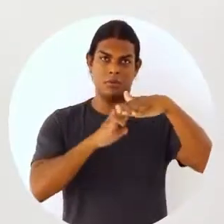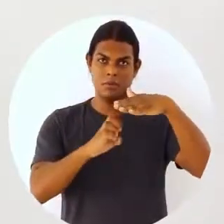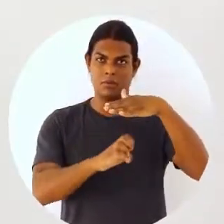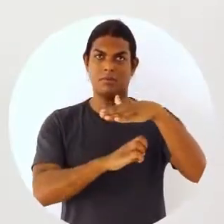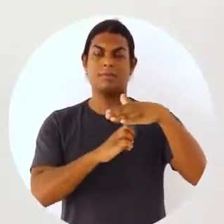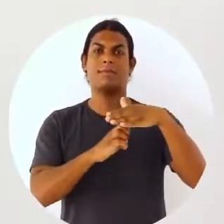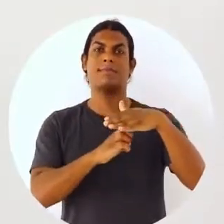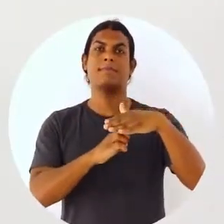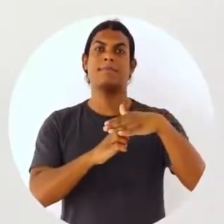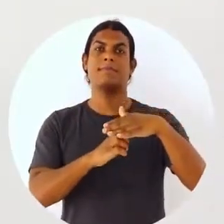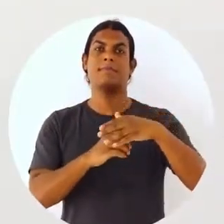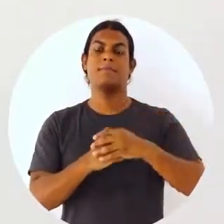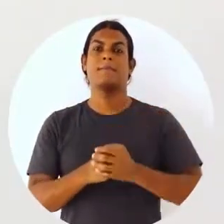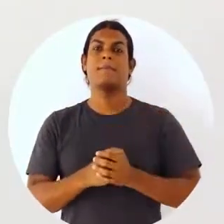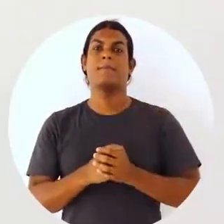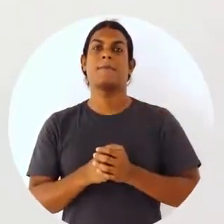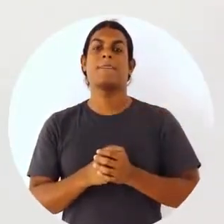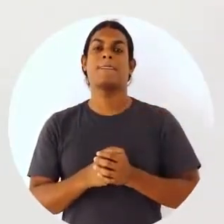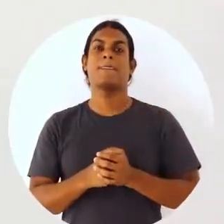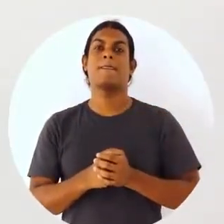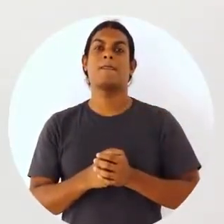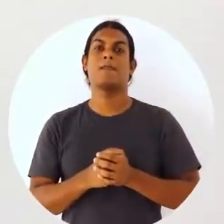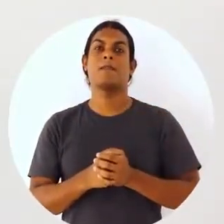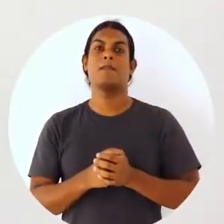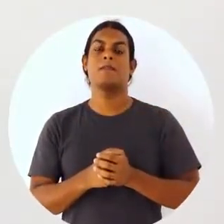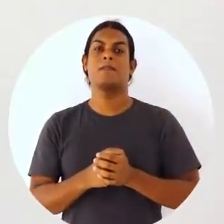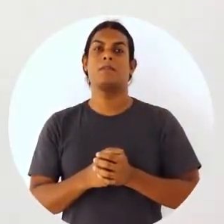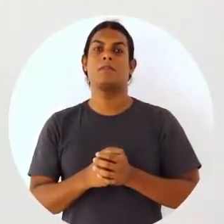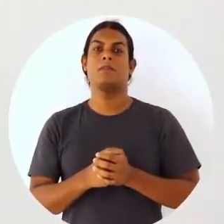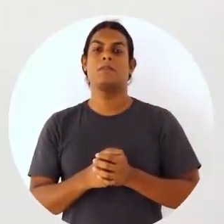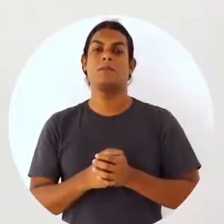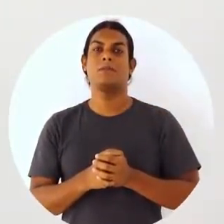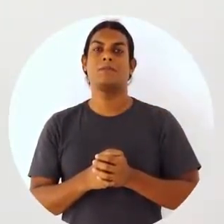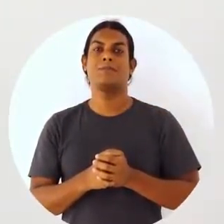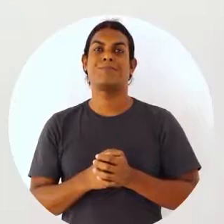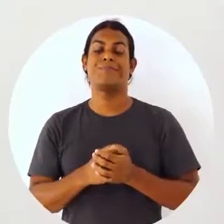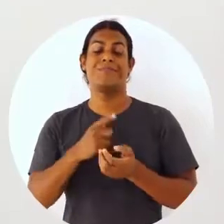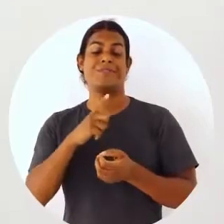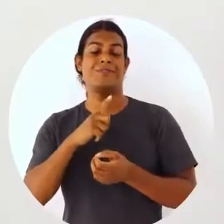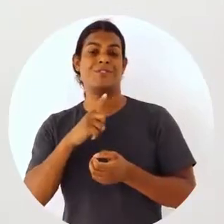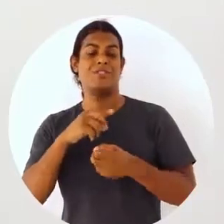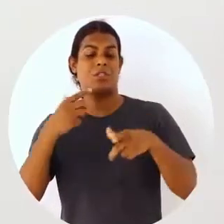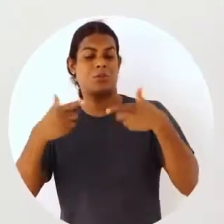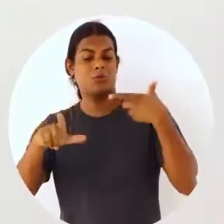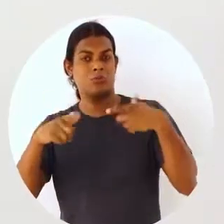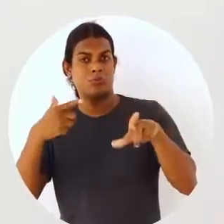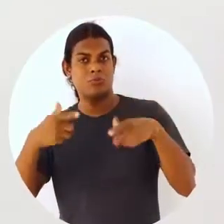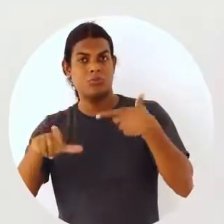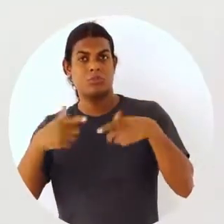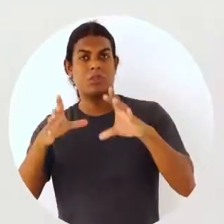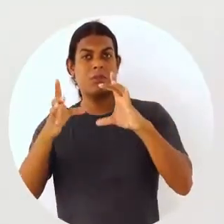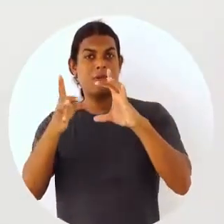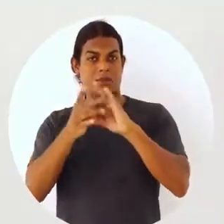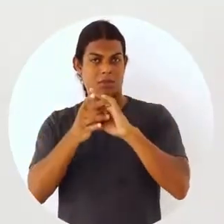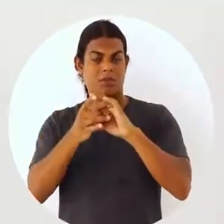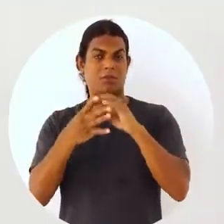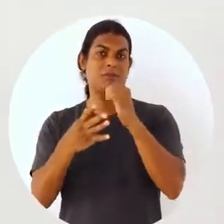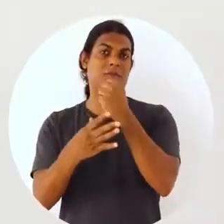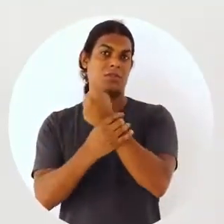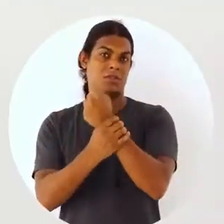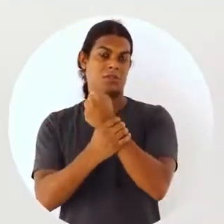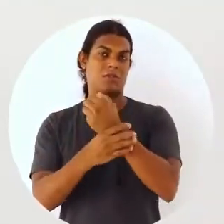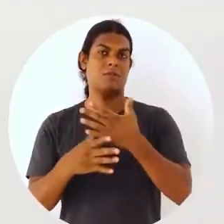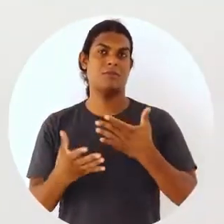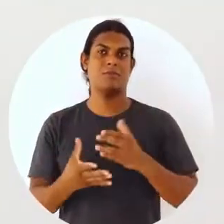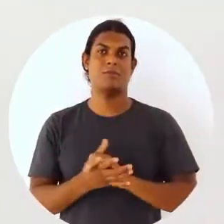Havia, consequentemente, então, a exploração dessa mão de obra muito forte, e com isso foram eclodidas várias